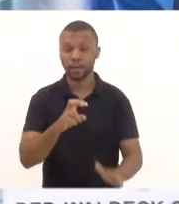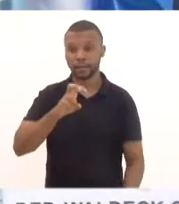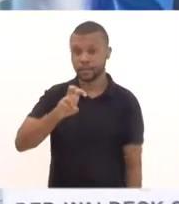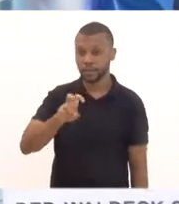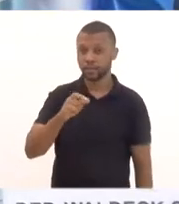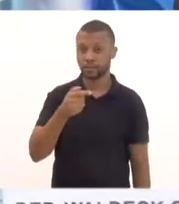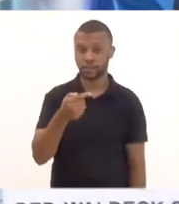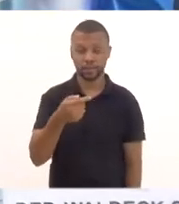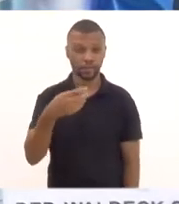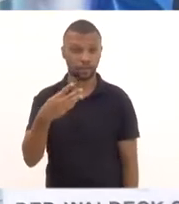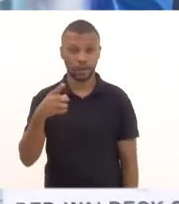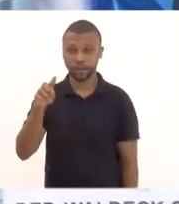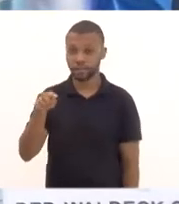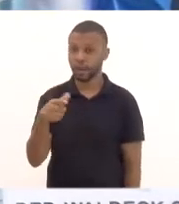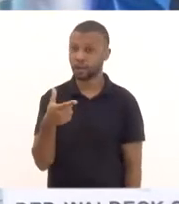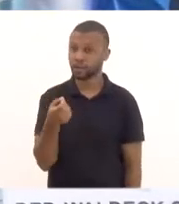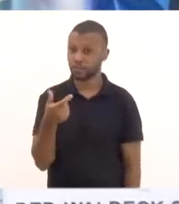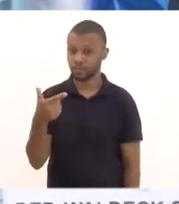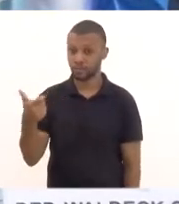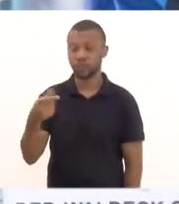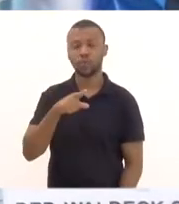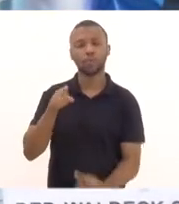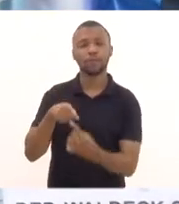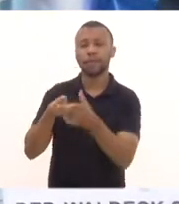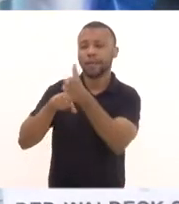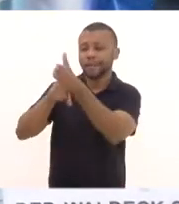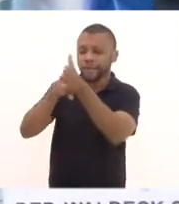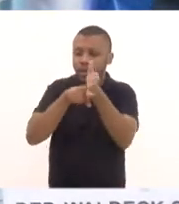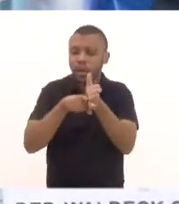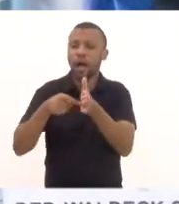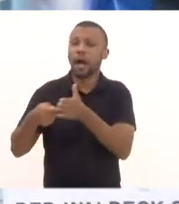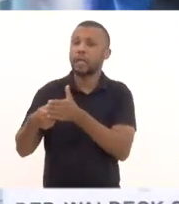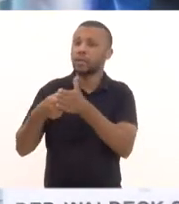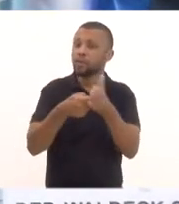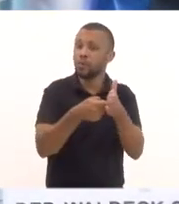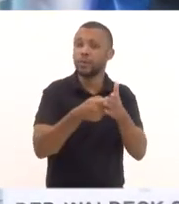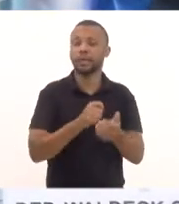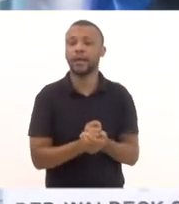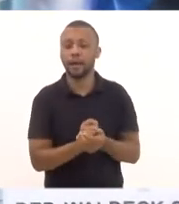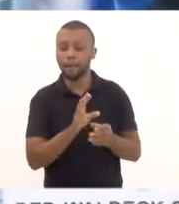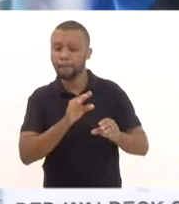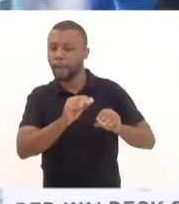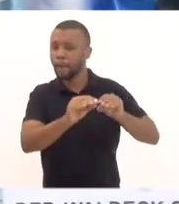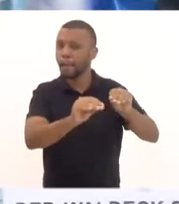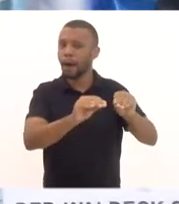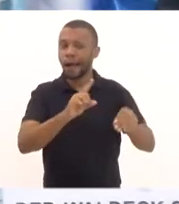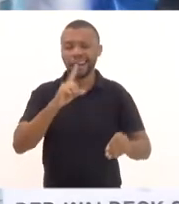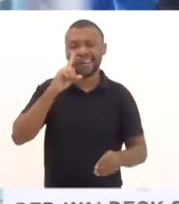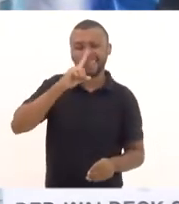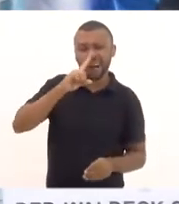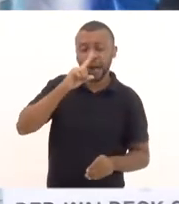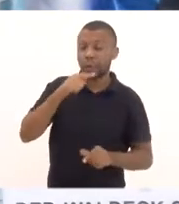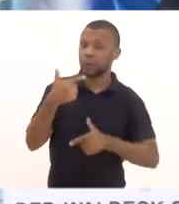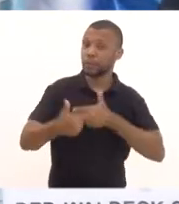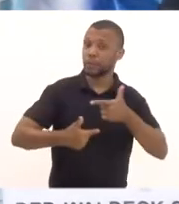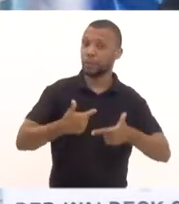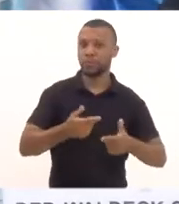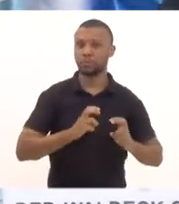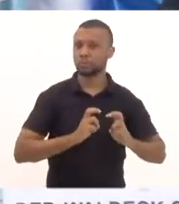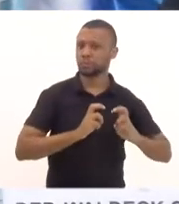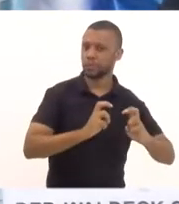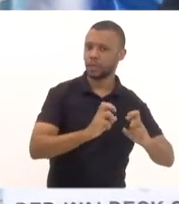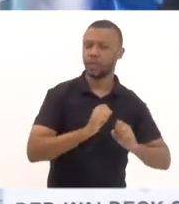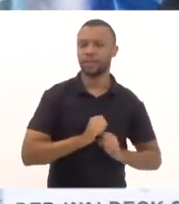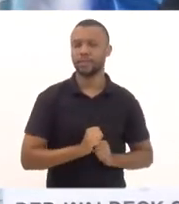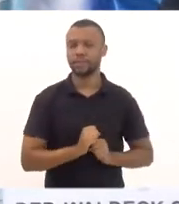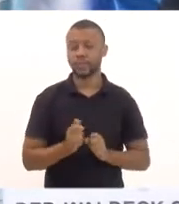574 de 21 destinada a investigar as denúncias apurar interrupções no serviço dos trens atrás entre os horários